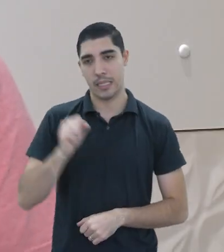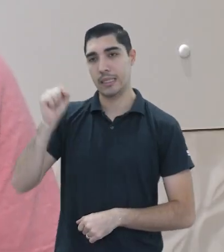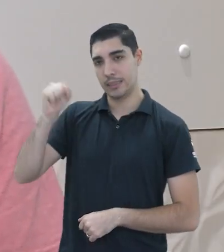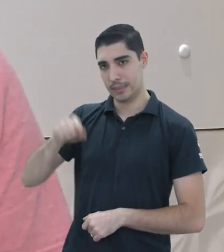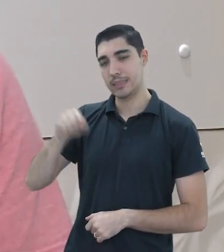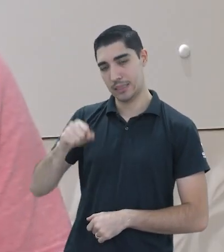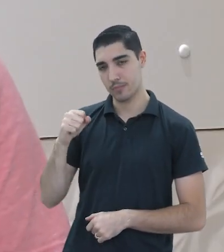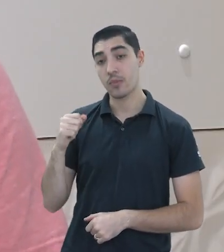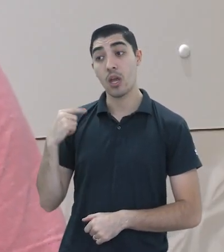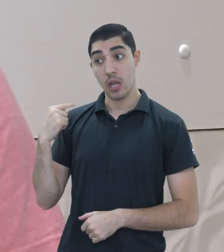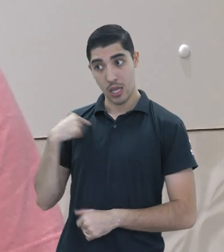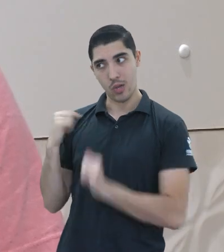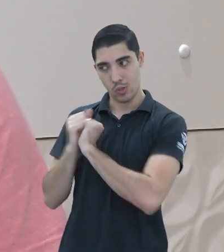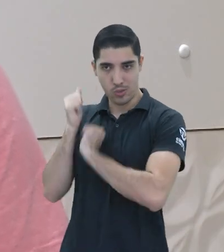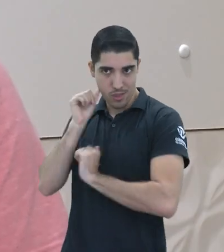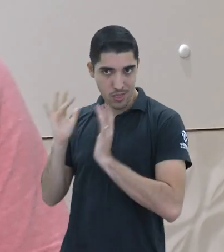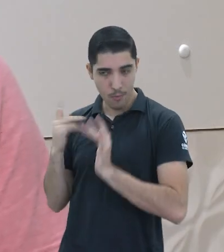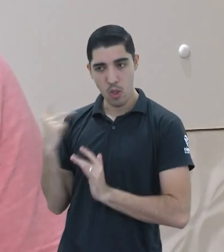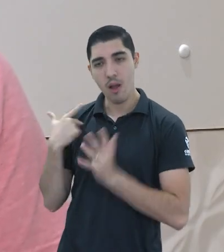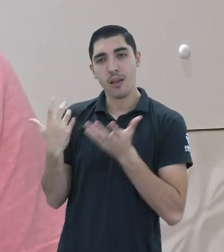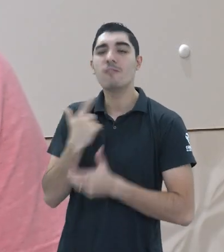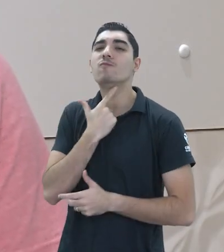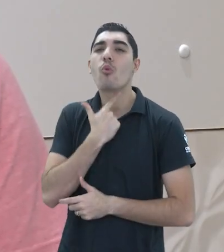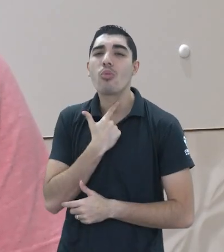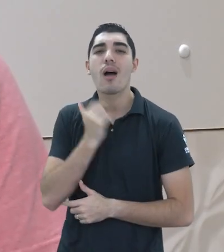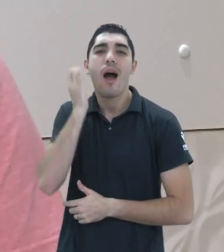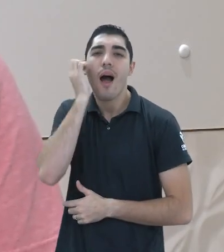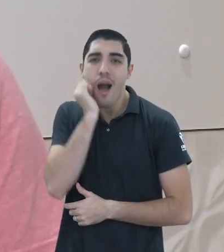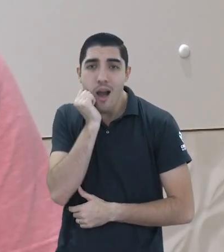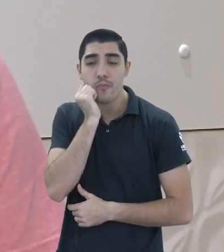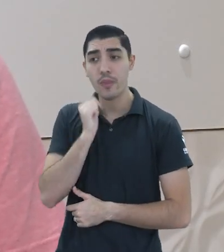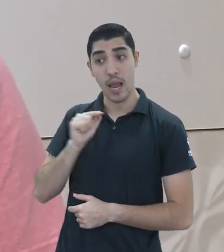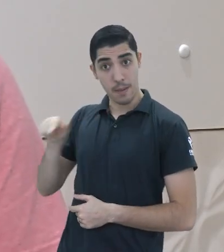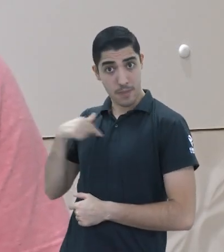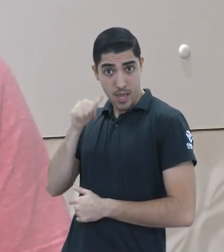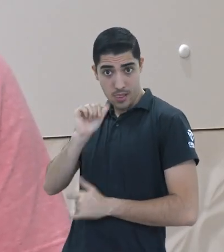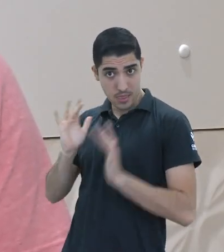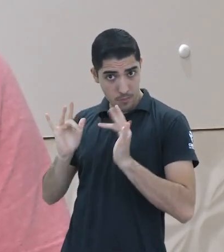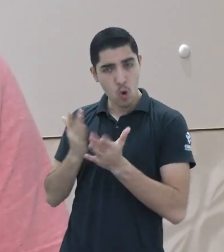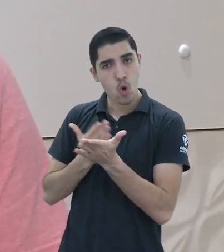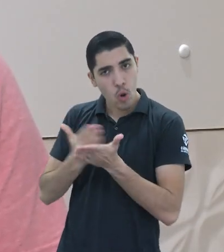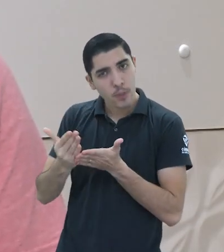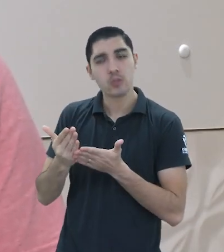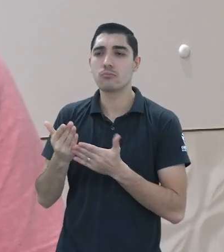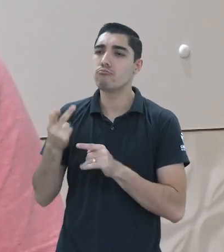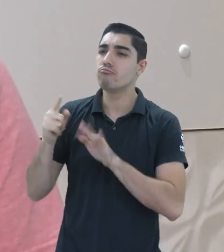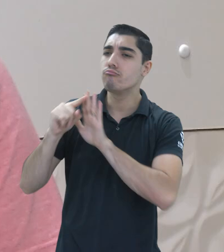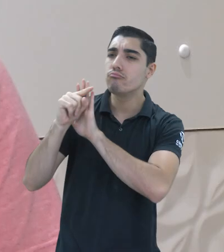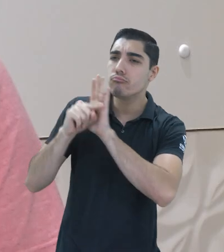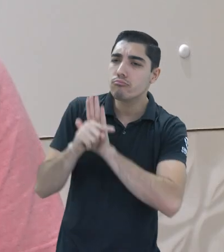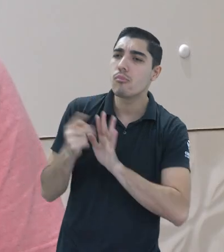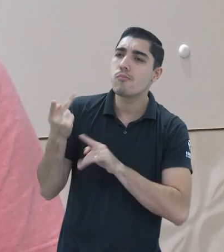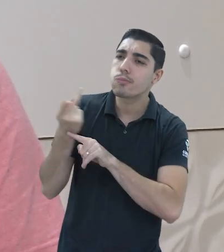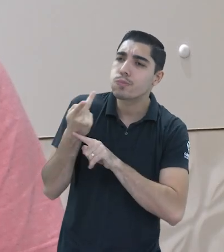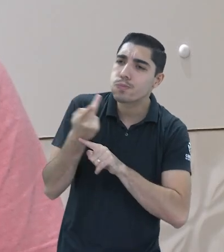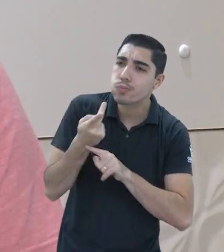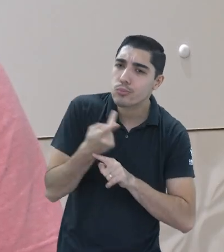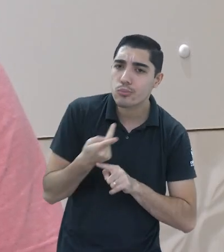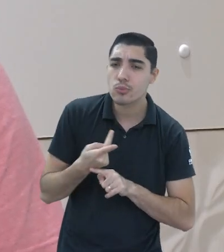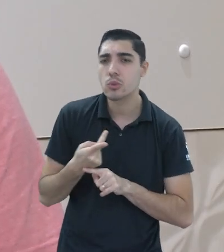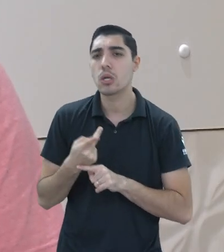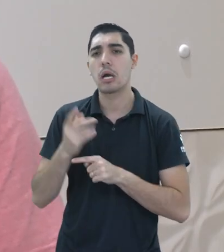namorada, a gente queria adotar 2 gatinhos, né? E minha namorada começou a procurar, né, no Instagram,